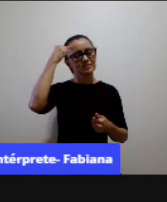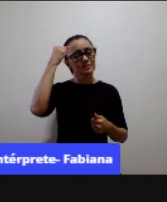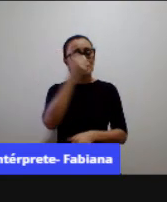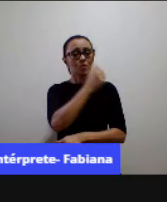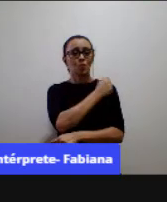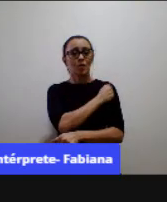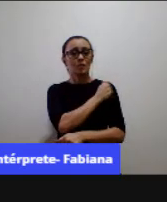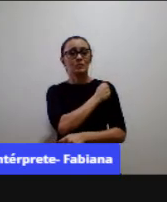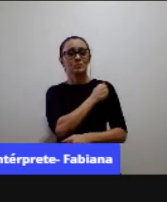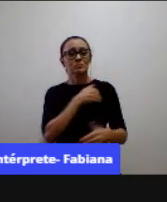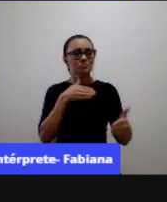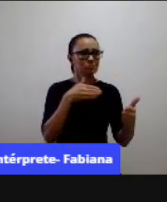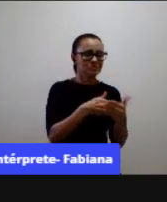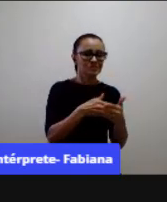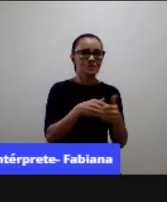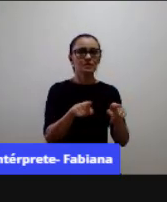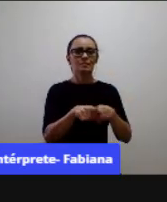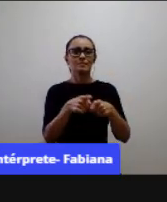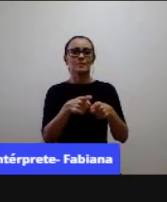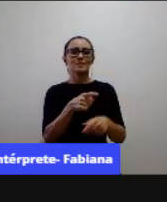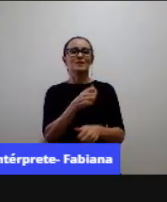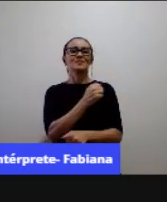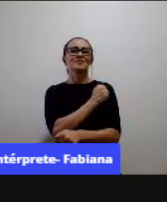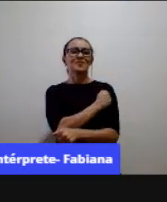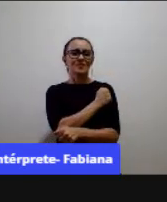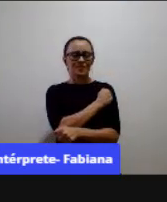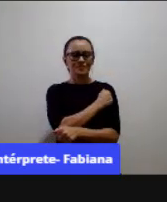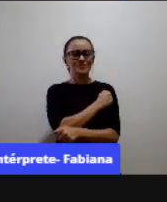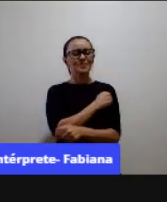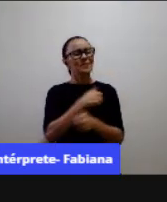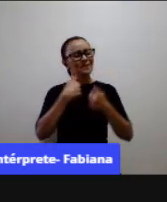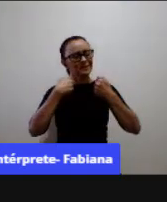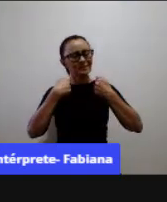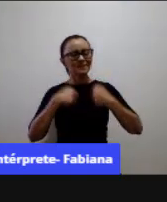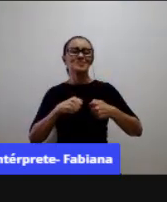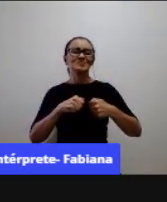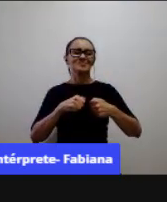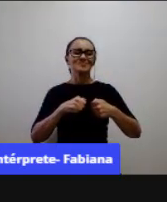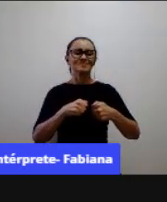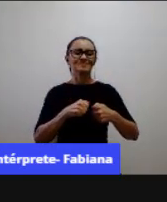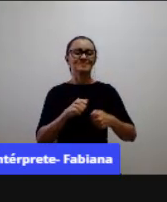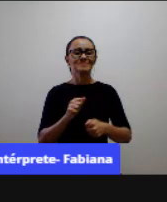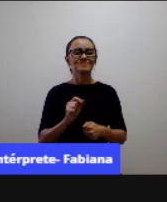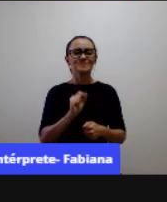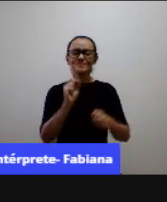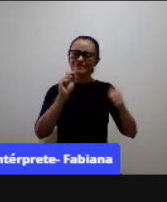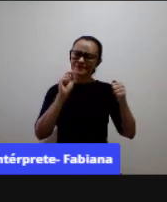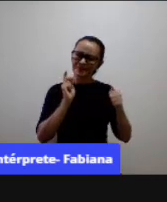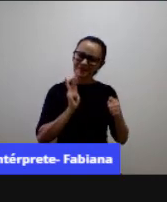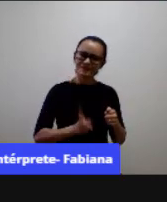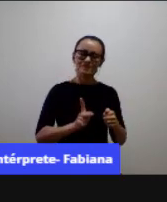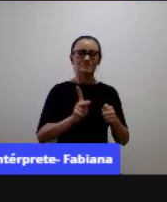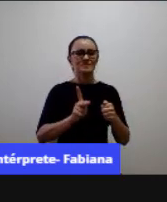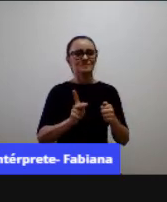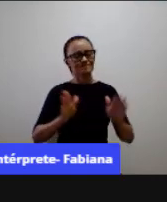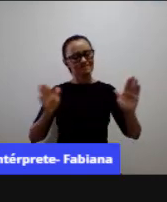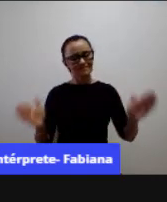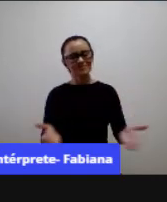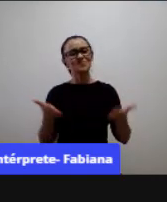esse indivíduo pode desenvolver várias situações. E a estimulação, né, Mari? Estimulando sempre,